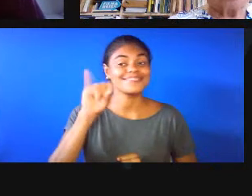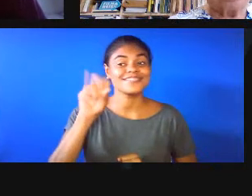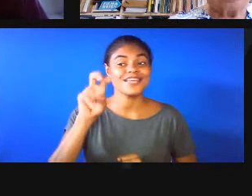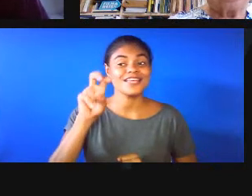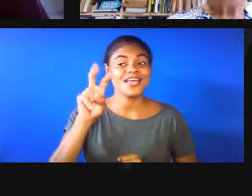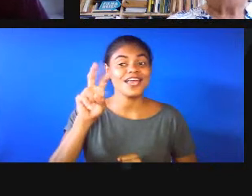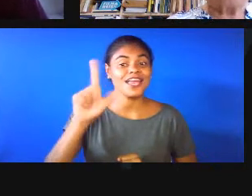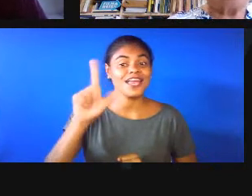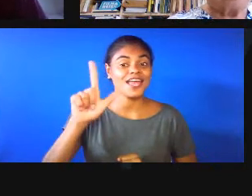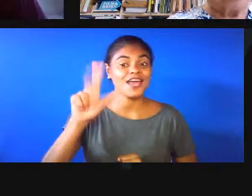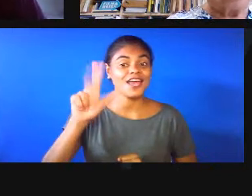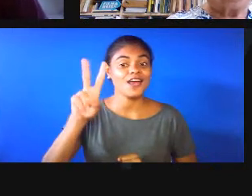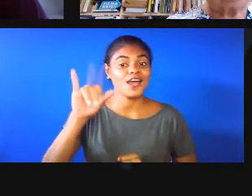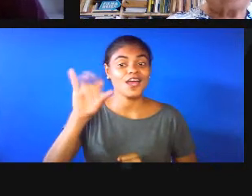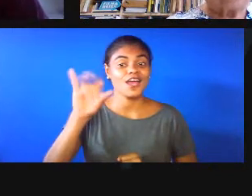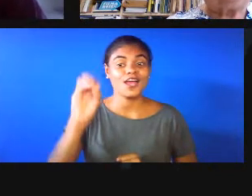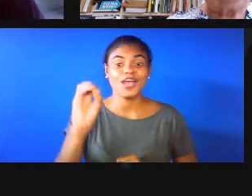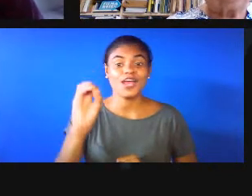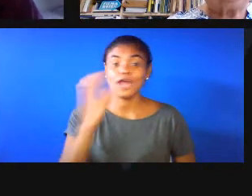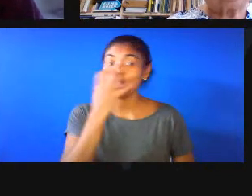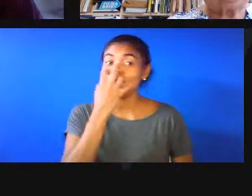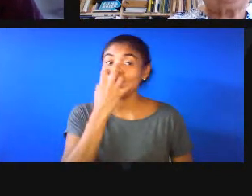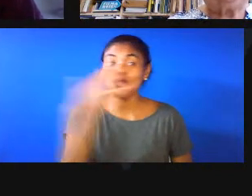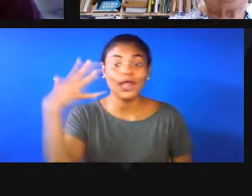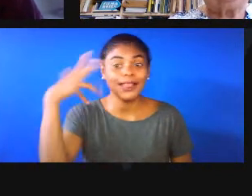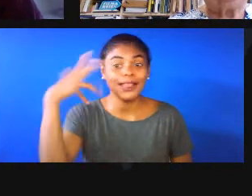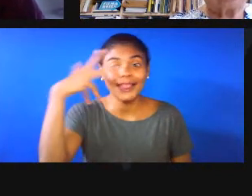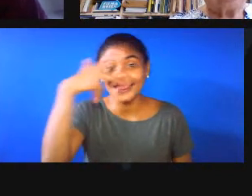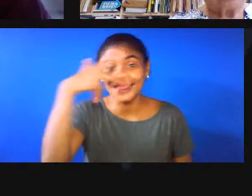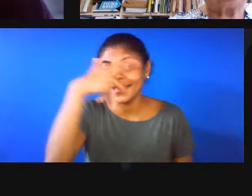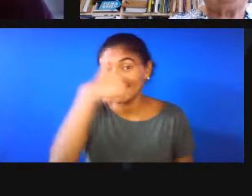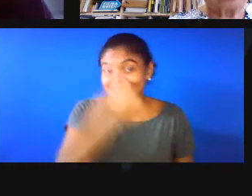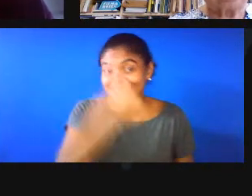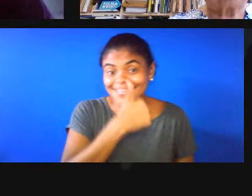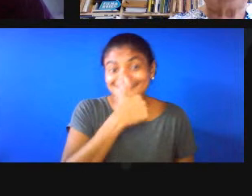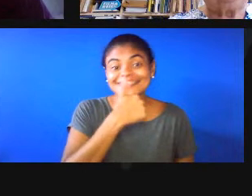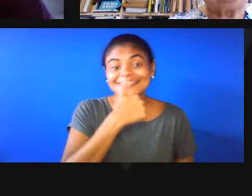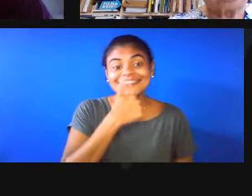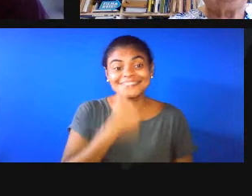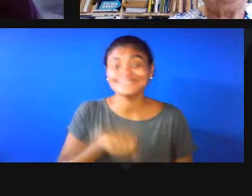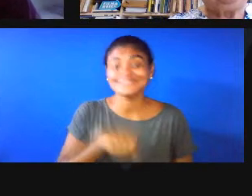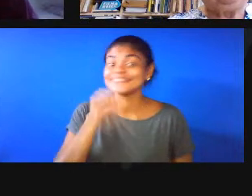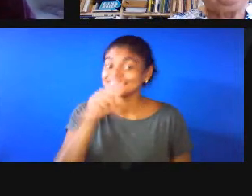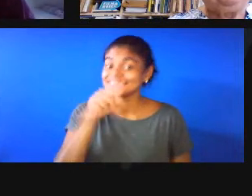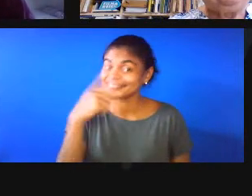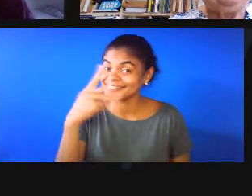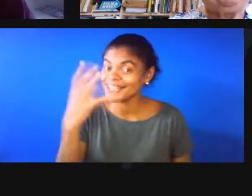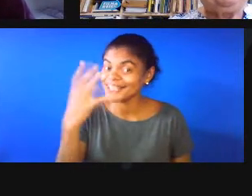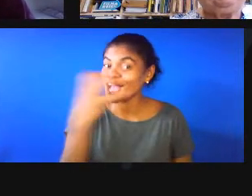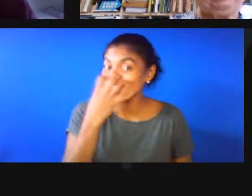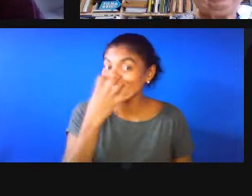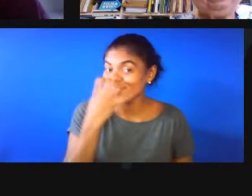Ouvi a professora. Está aprendendo linguística, viu? Faz elogio, seu cachorrinho. Vai sair do aí.